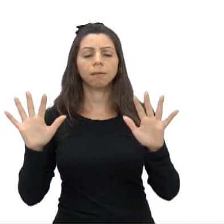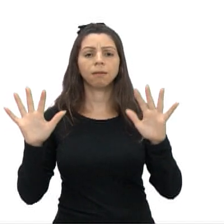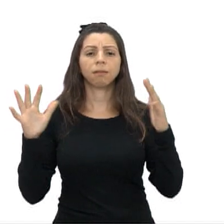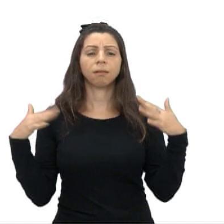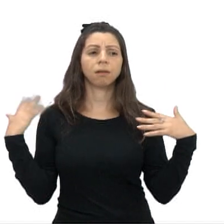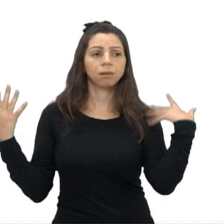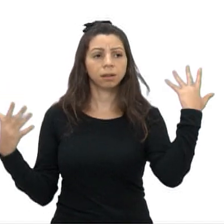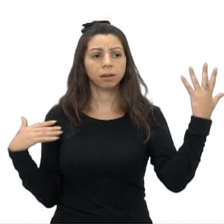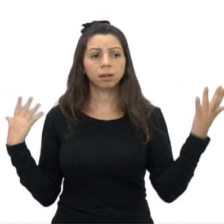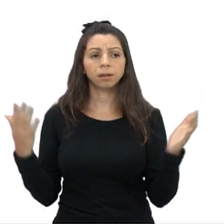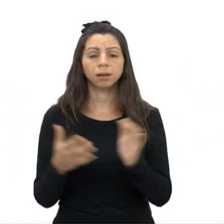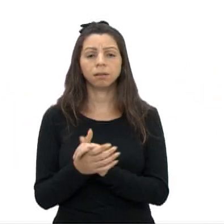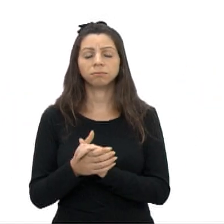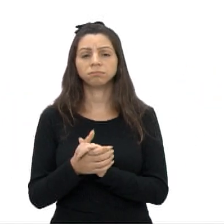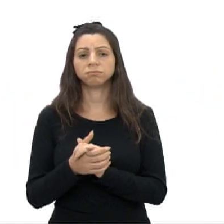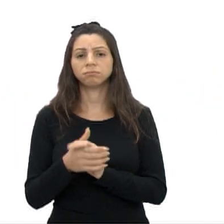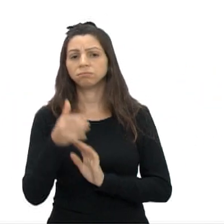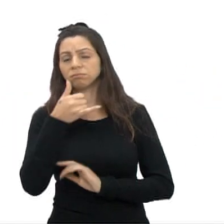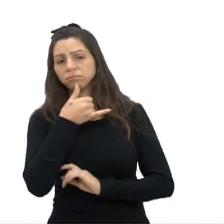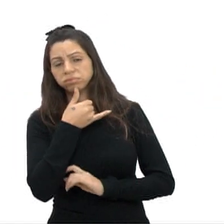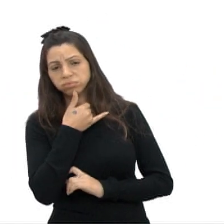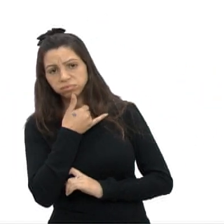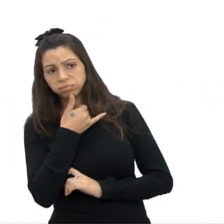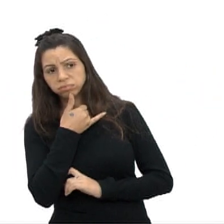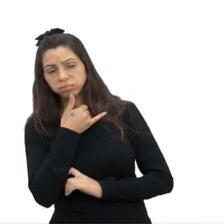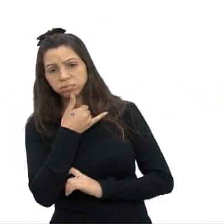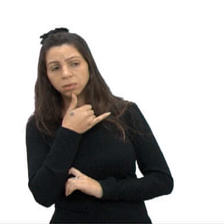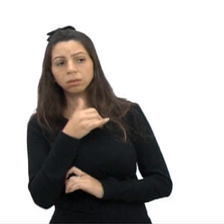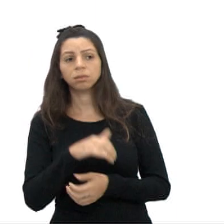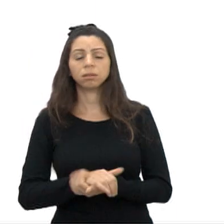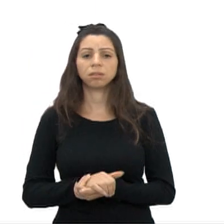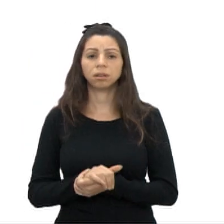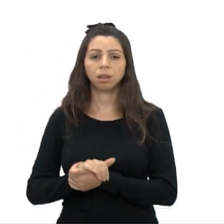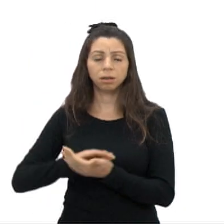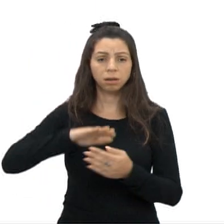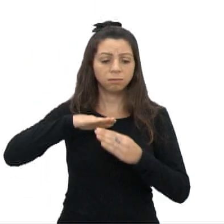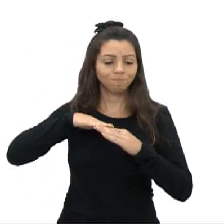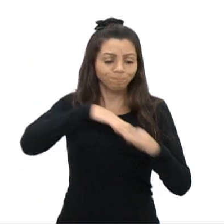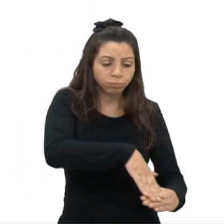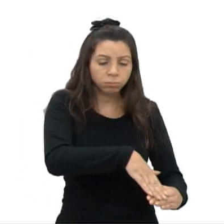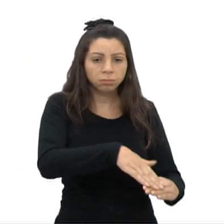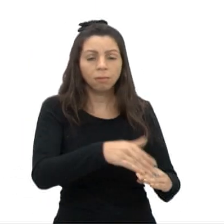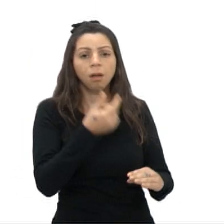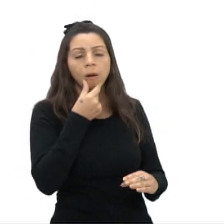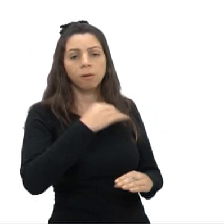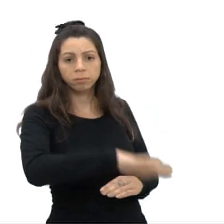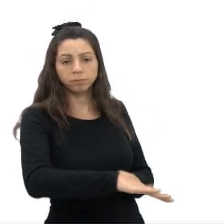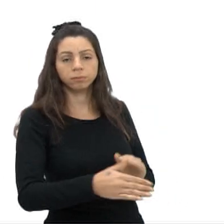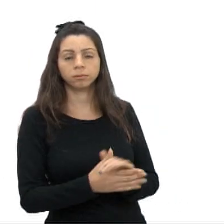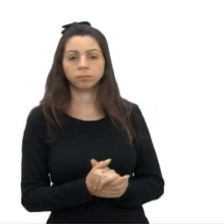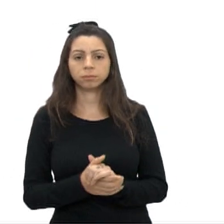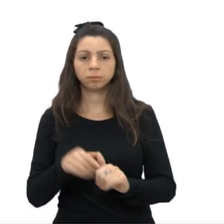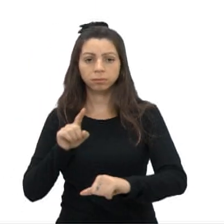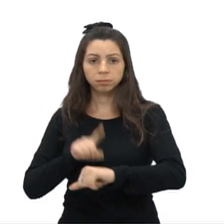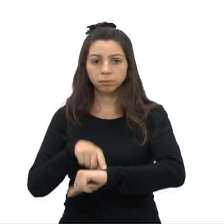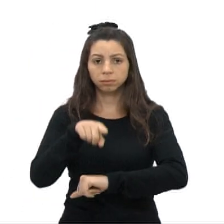ânimo, quem foi humilhado. Marque apenas as que se referem ao menino. Tempo para você.